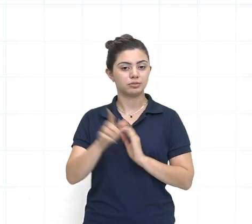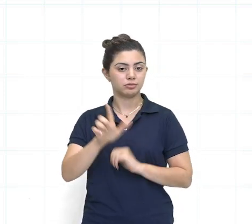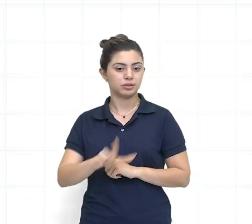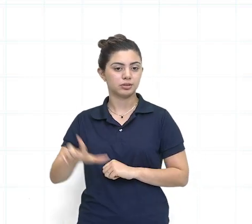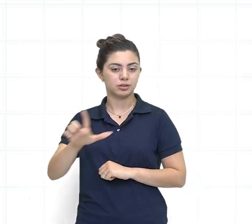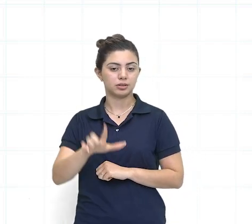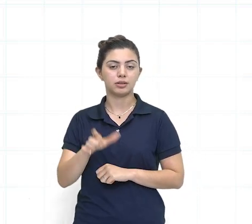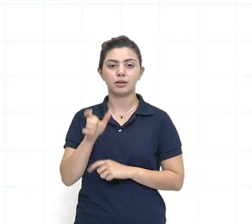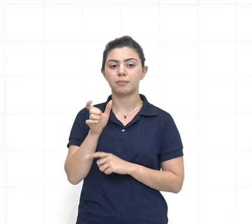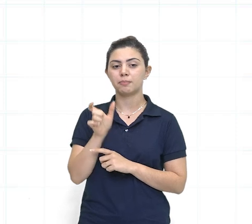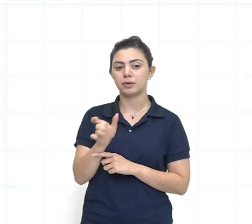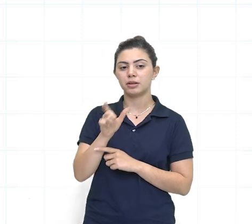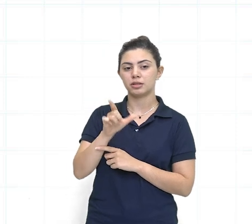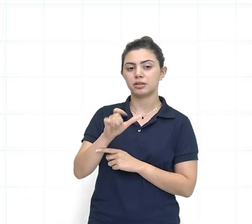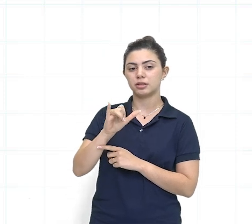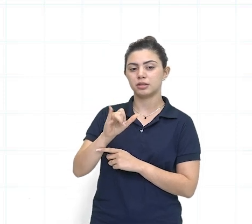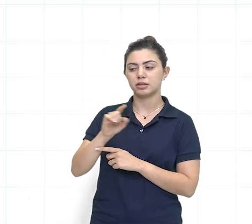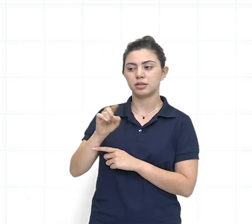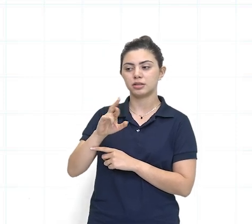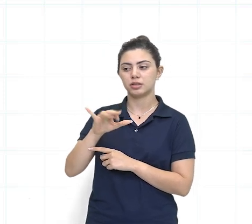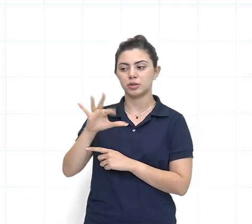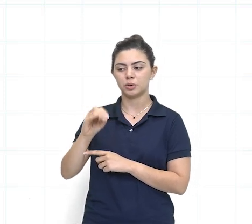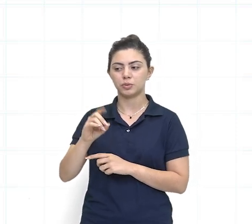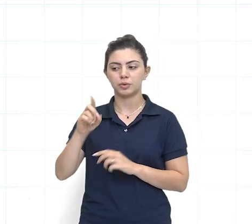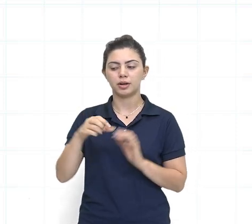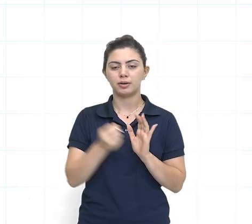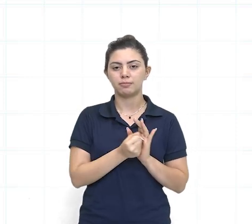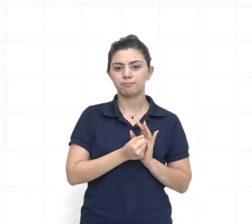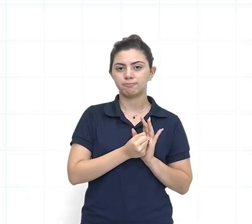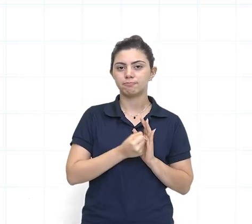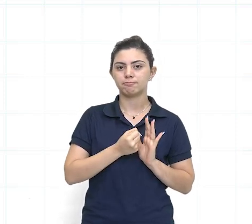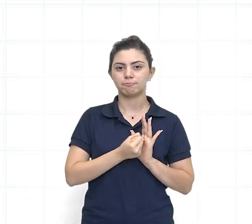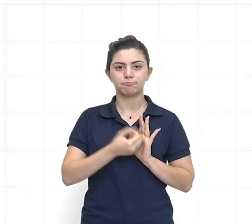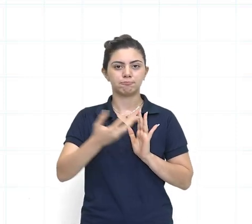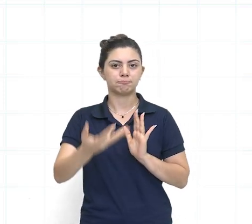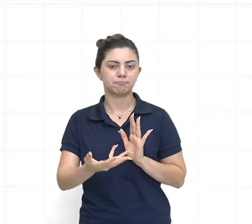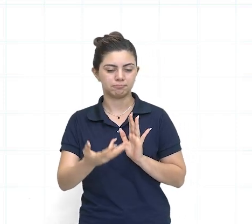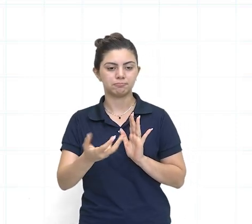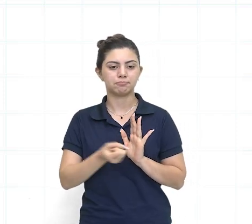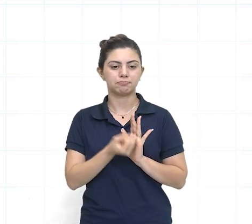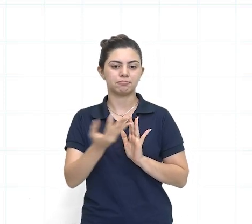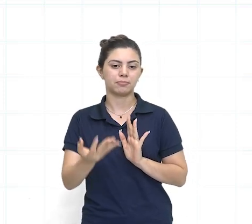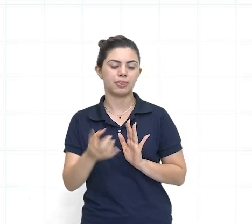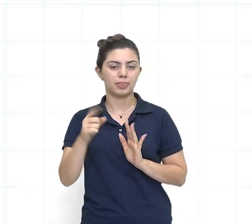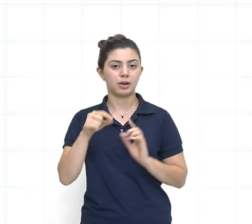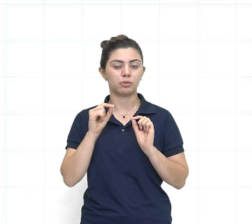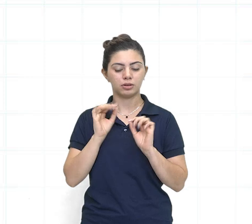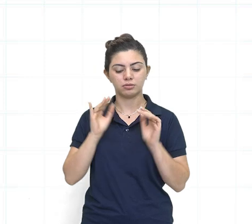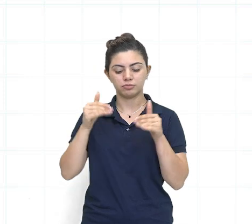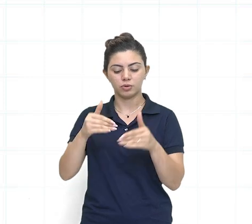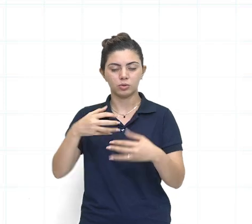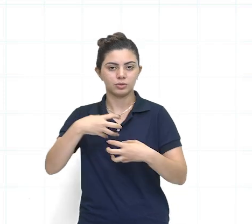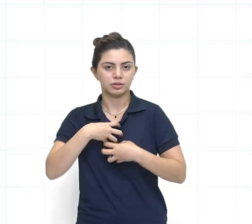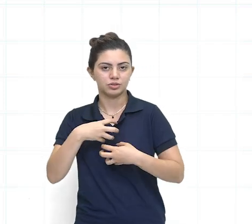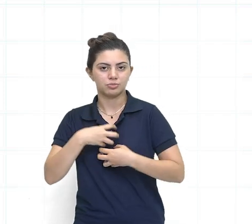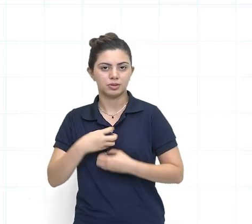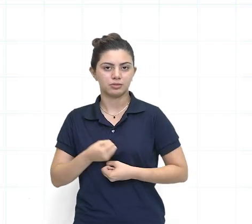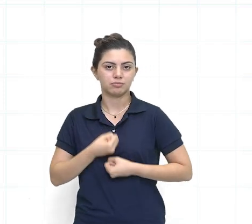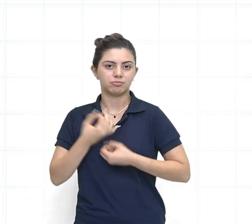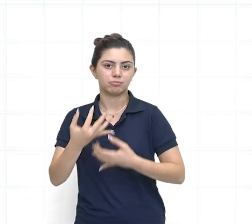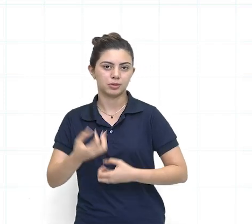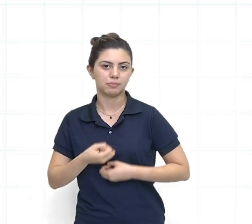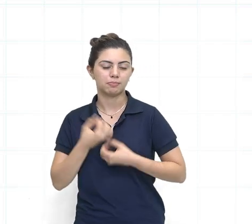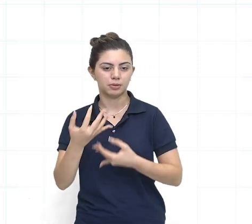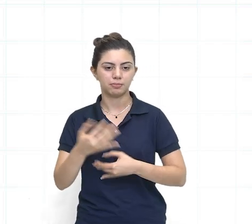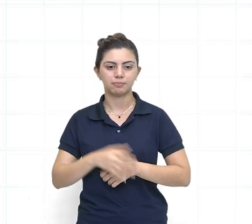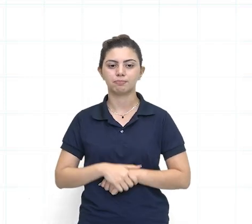literário denominado lírico. Quando ele é voltado para a questão de emoções, sentimentos, a gente chama, ele é do gênero literário